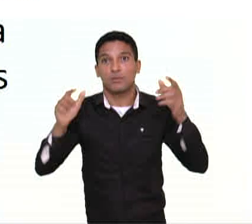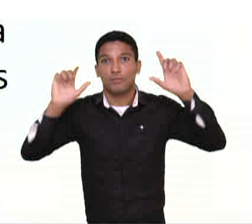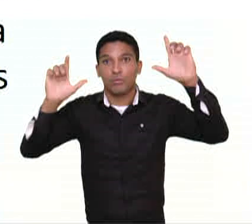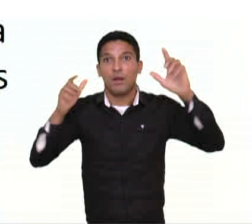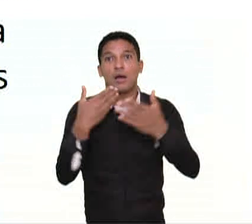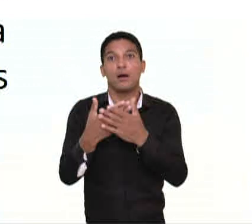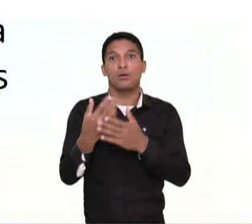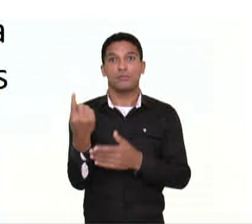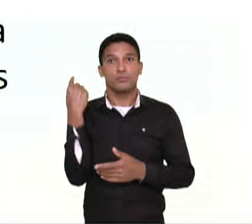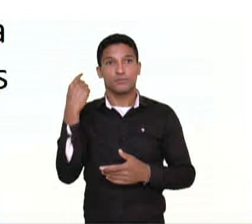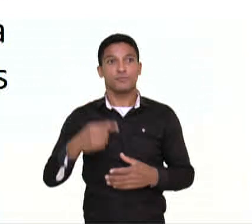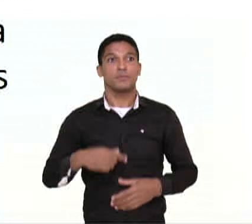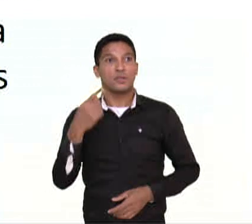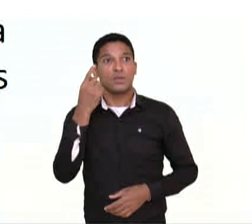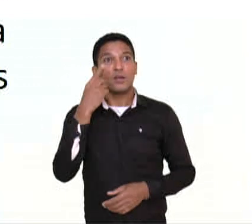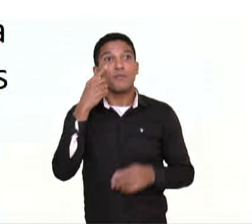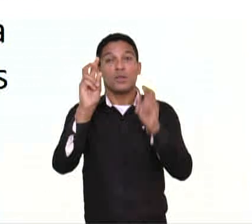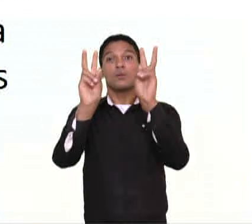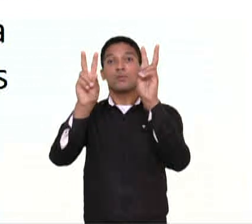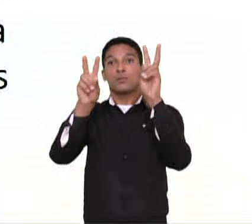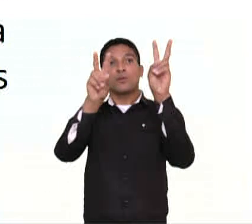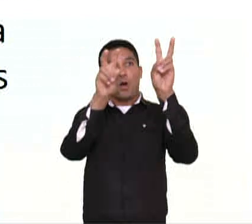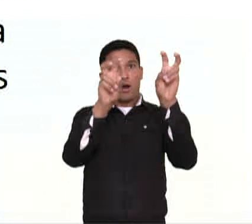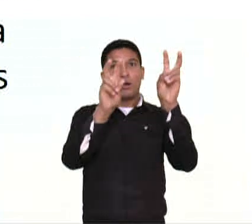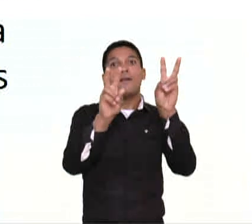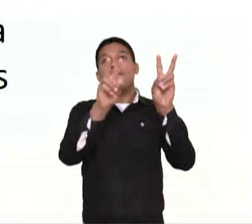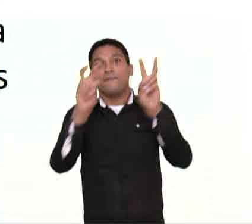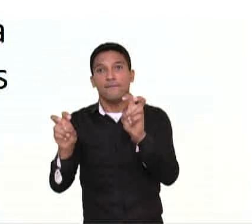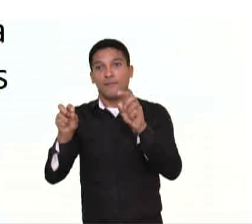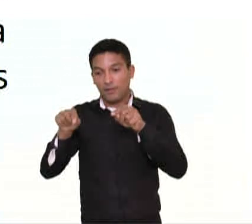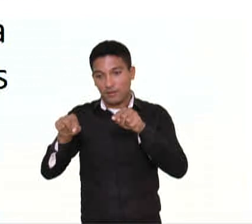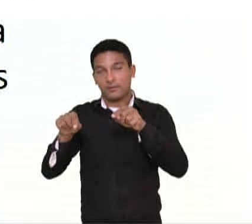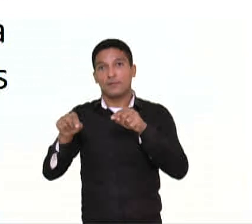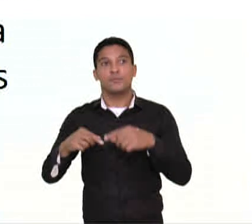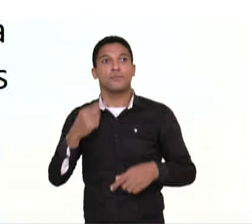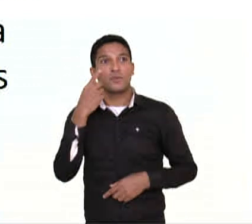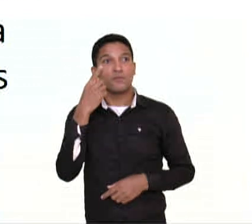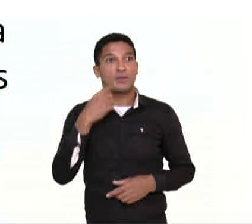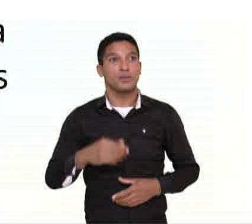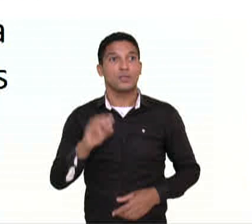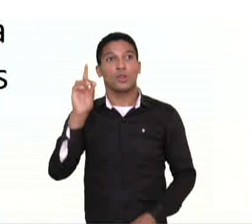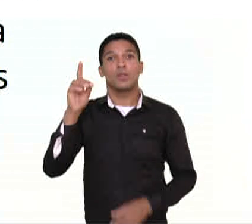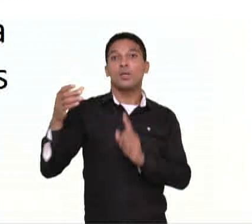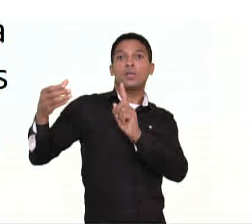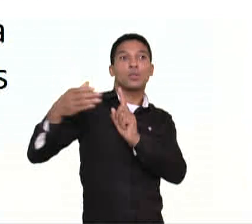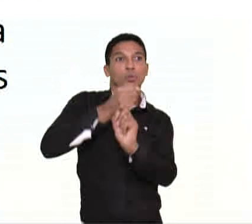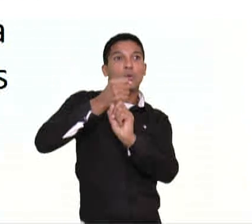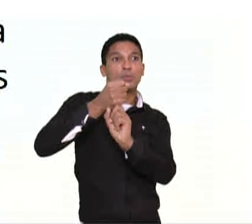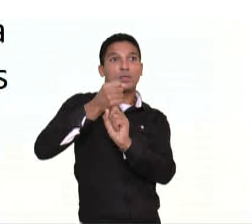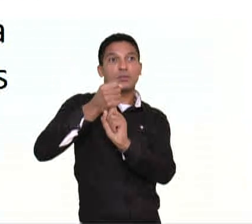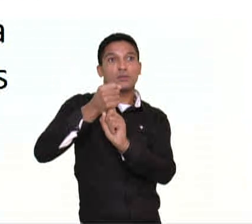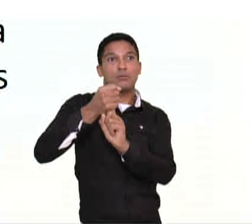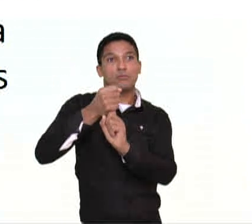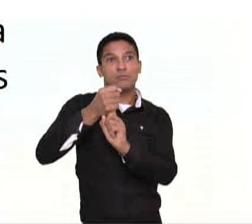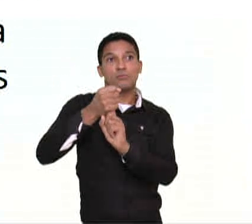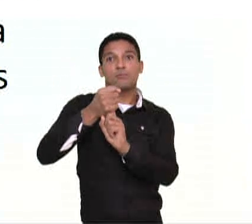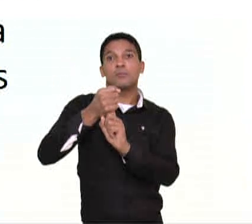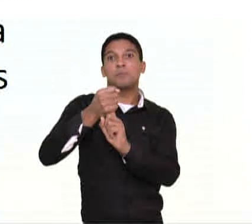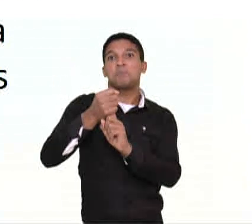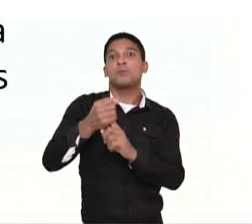dominação que parece natural. Aqui é um subtítulo. De tão reforçadas ao longo do tempo, as pequenas